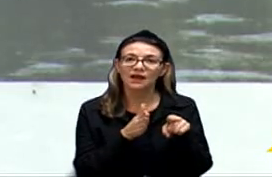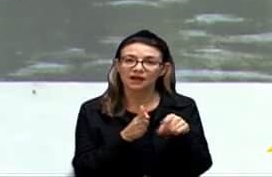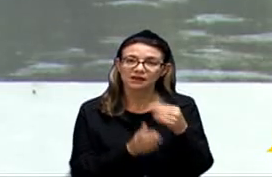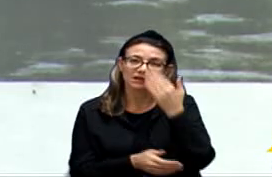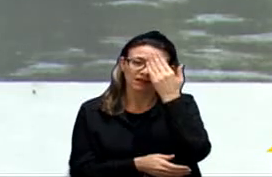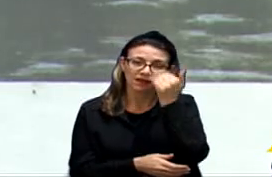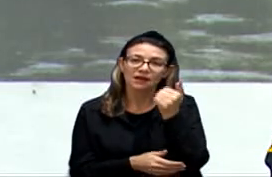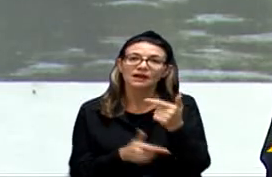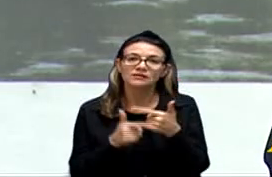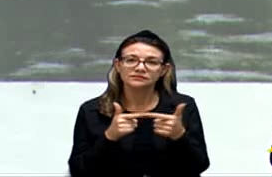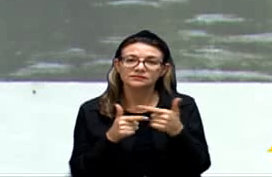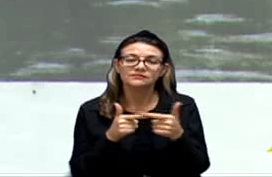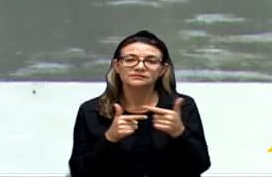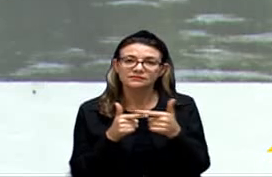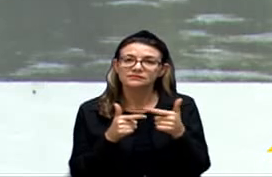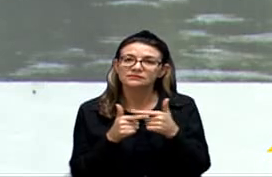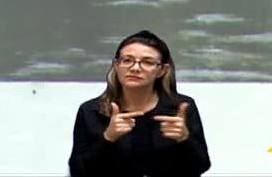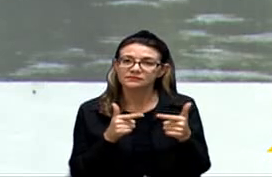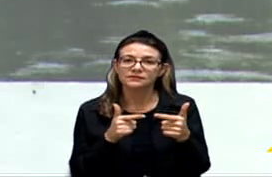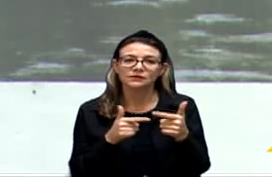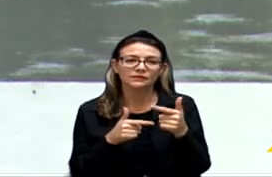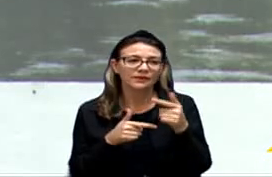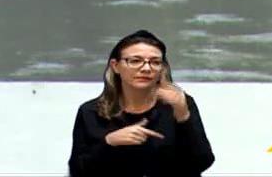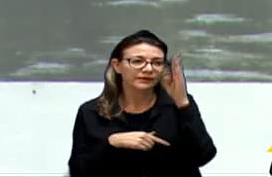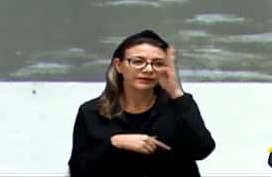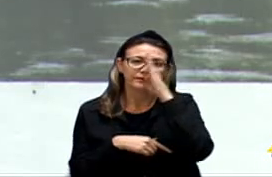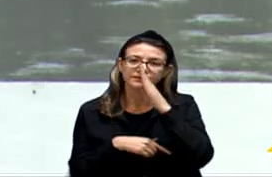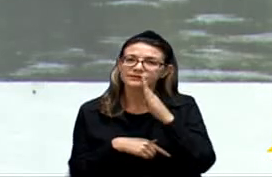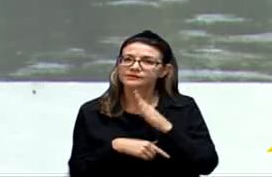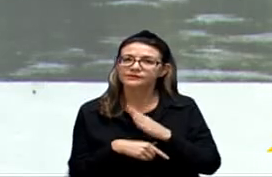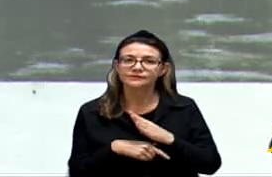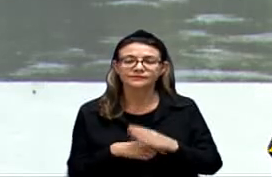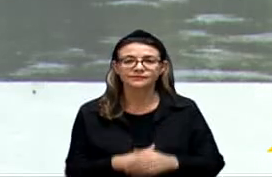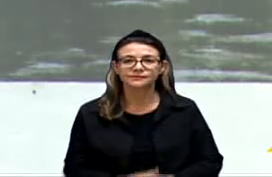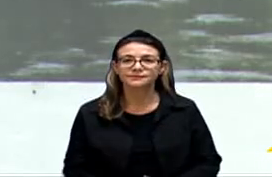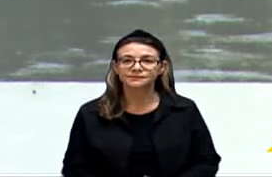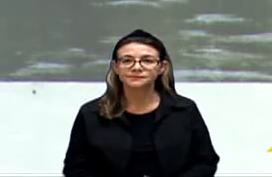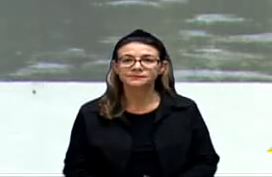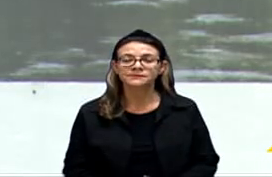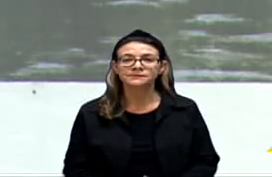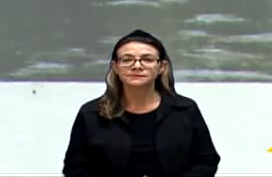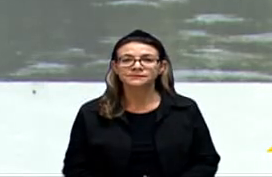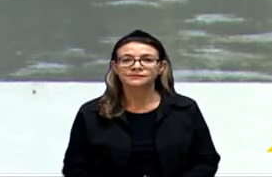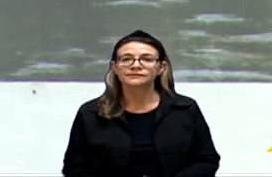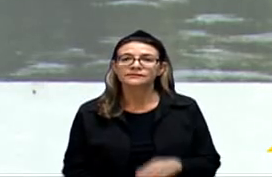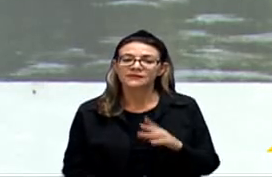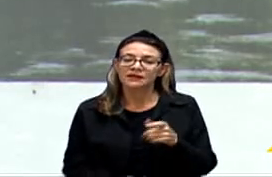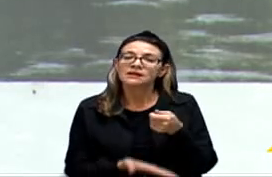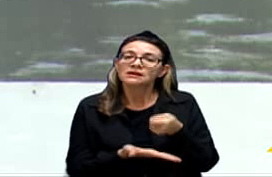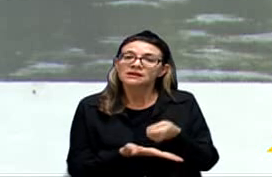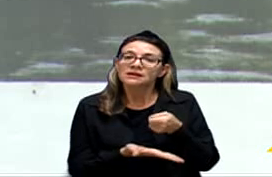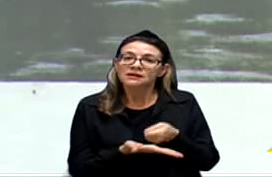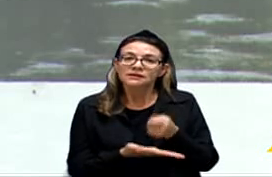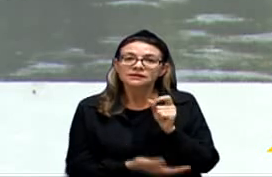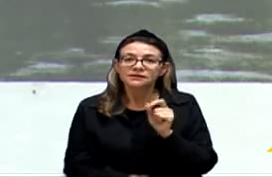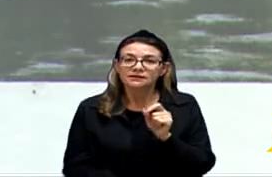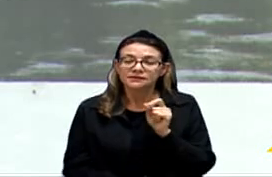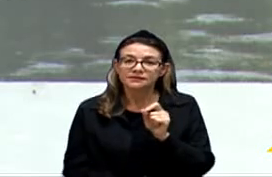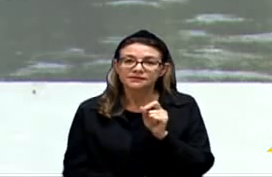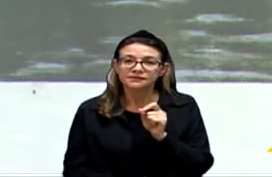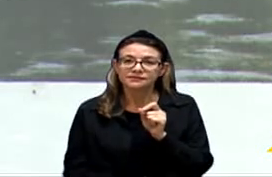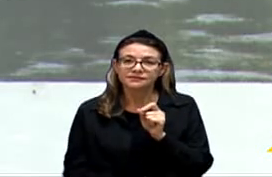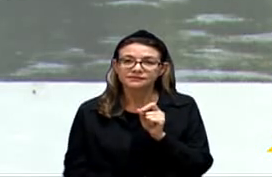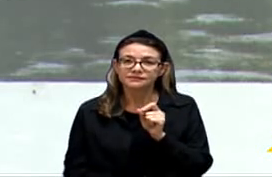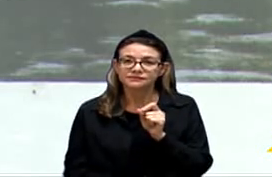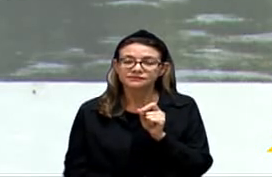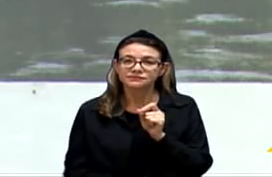falta desse insumo é rede nacional só que Estamos cobrando situações e condições referentes